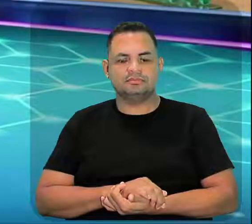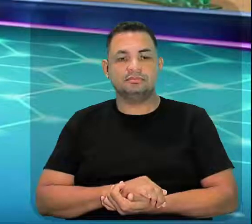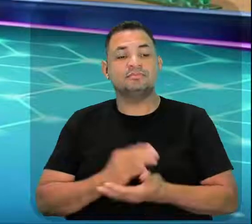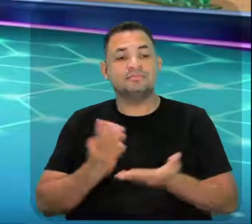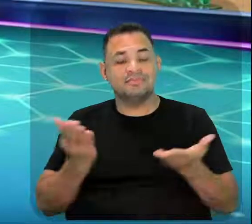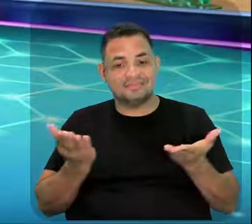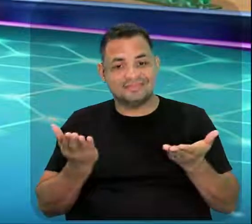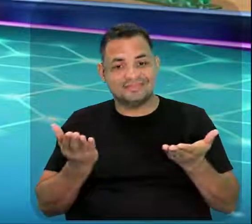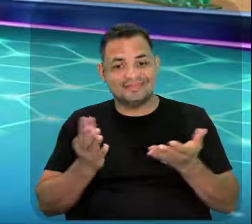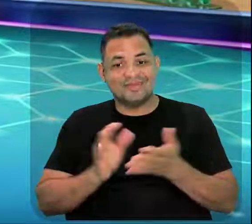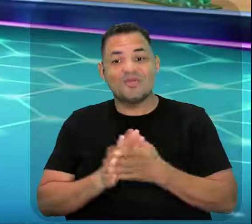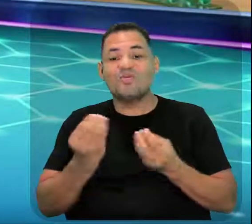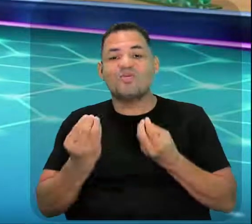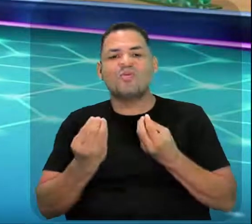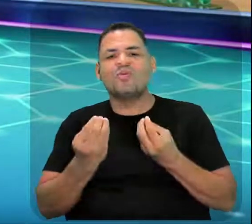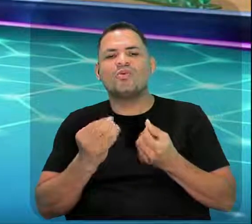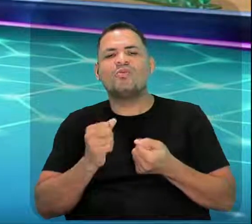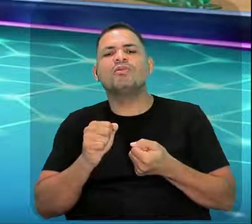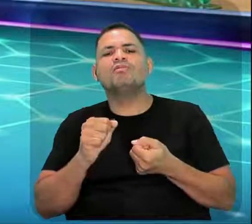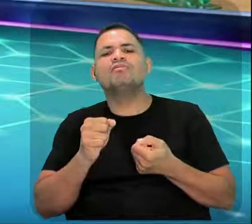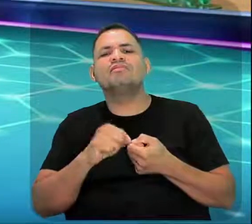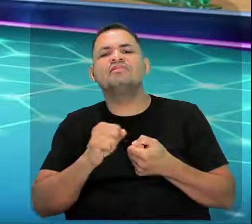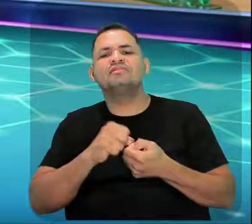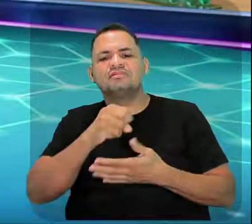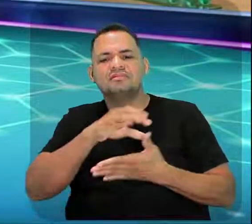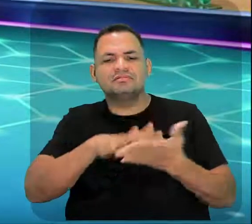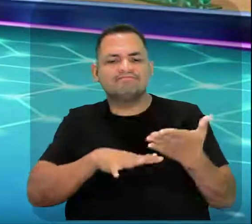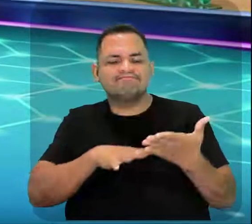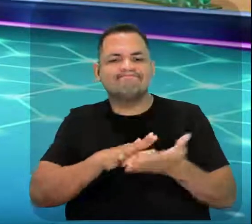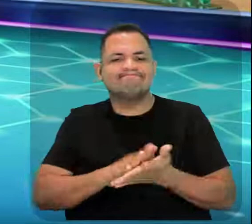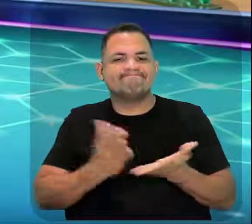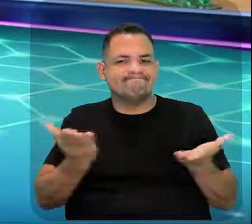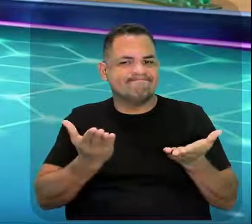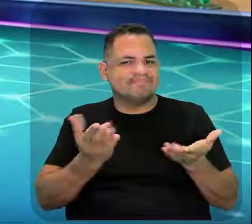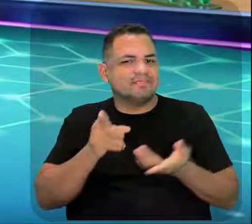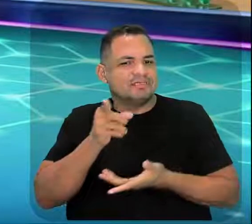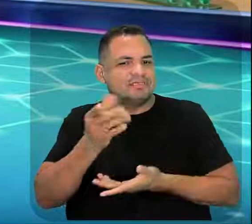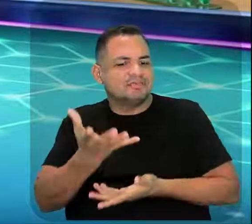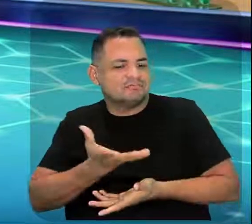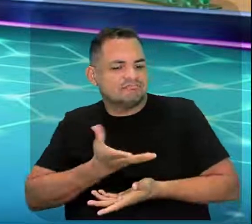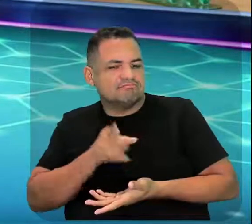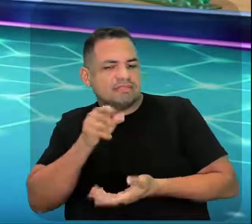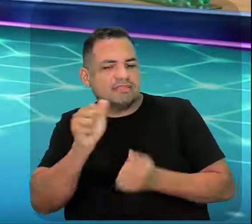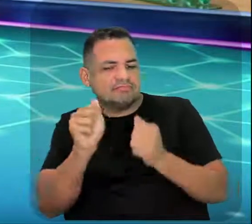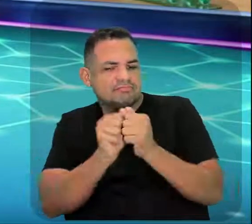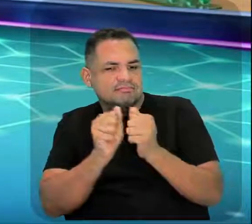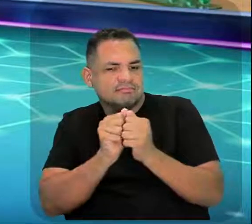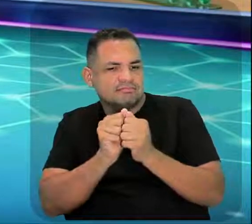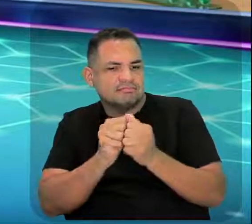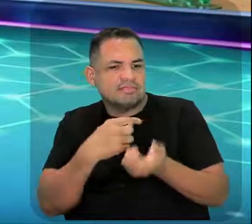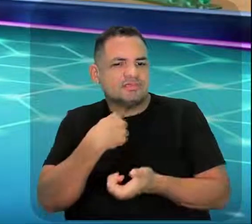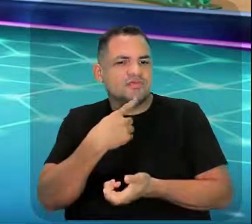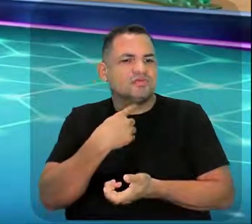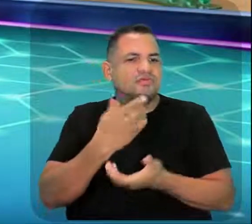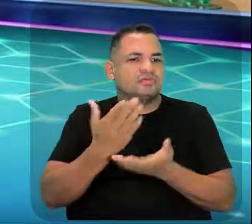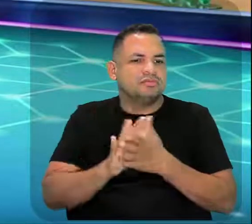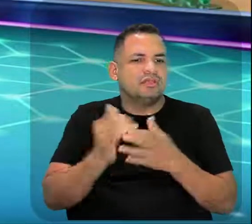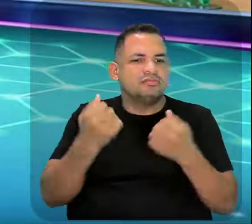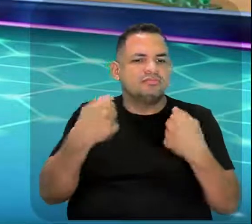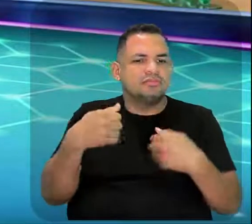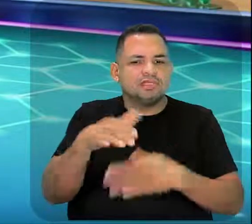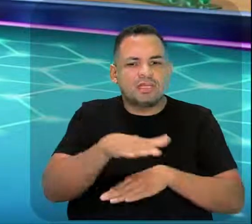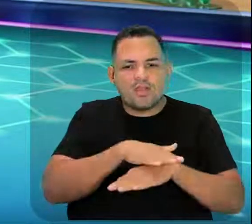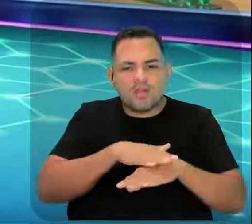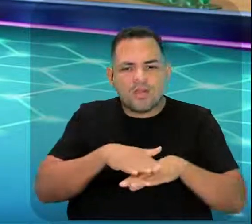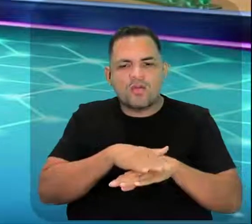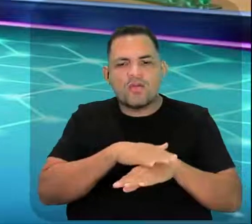E aí, como que foi essa atividade? Queria estar muito aí pertinho de vocês para poder tirar as dúvidas, poder conversar